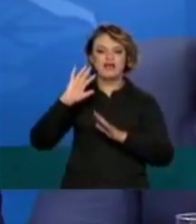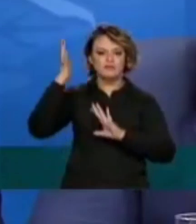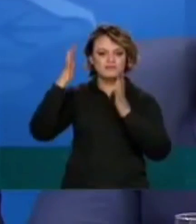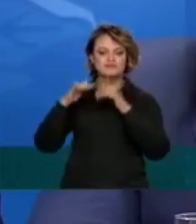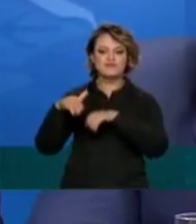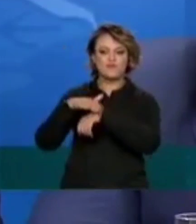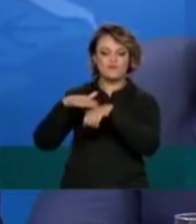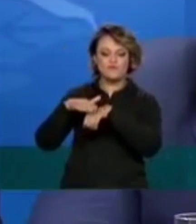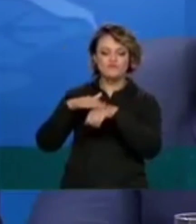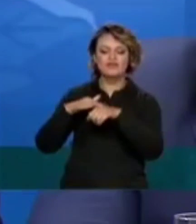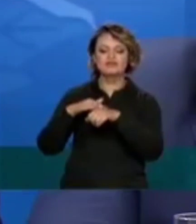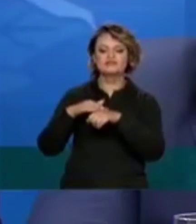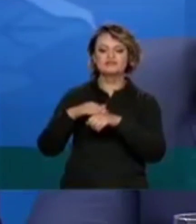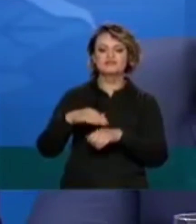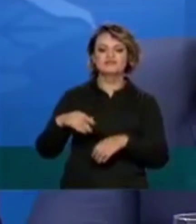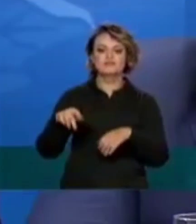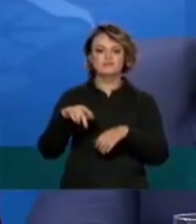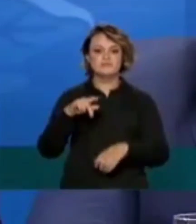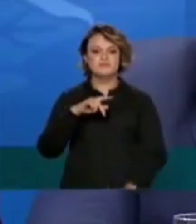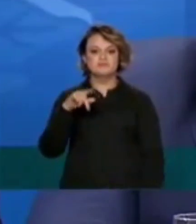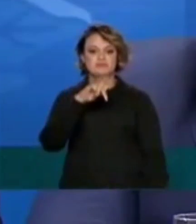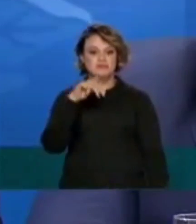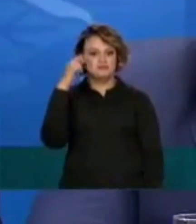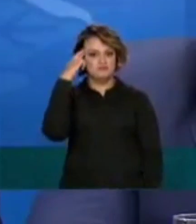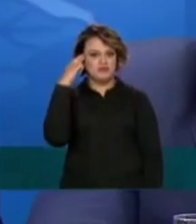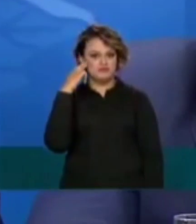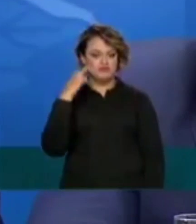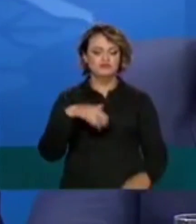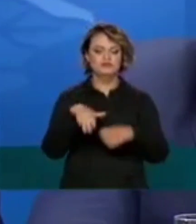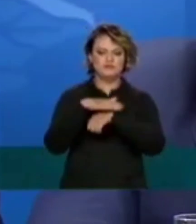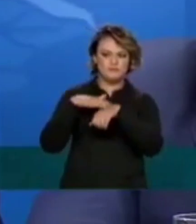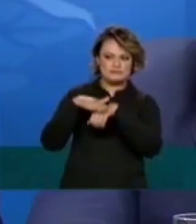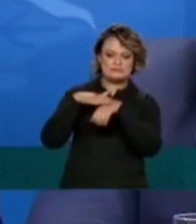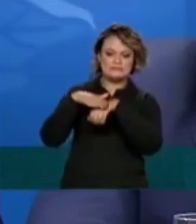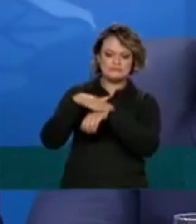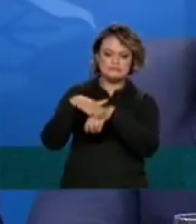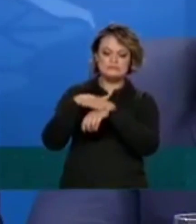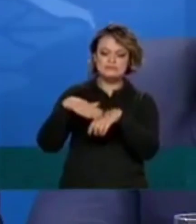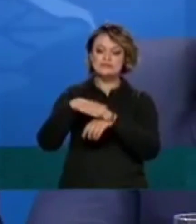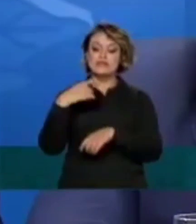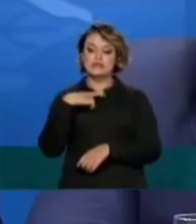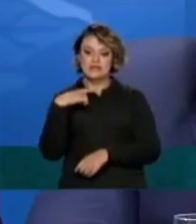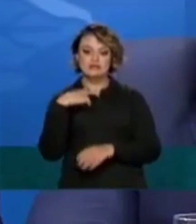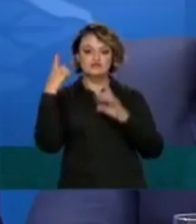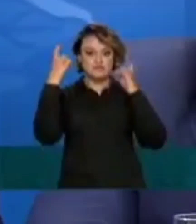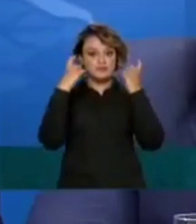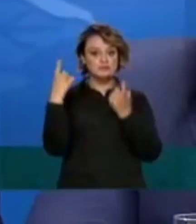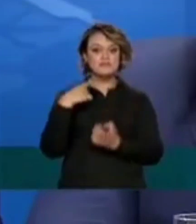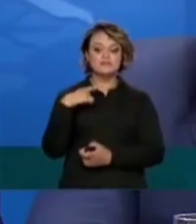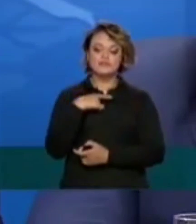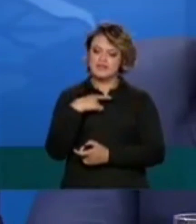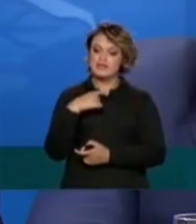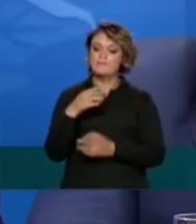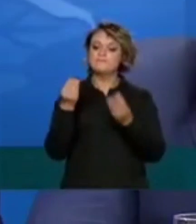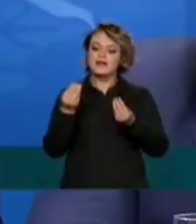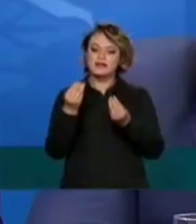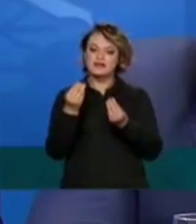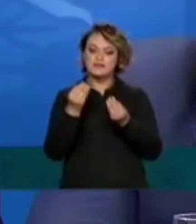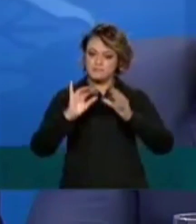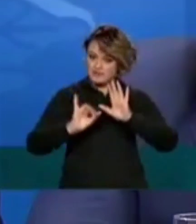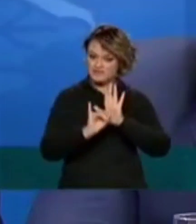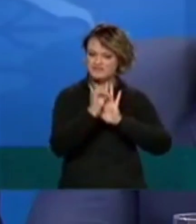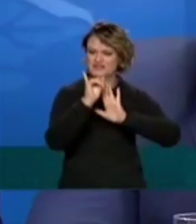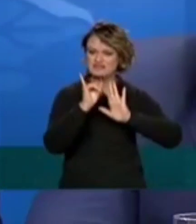presidente do Senado, o presidente Pacheco, que tem a mesma preocupação de diminuirmos os impactos da